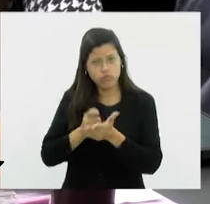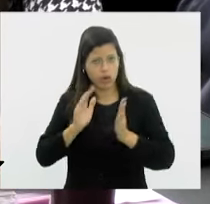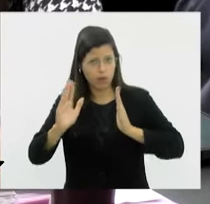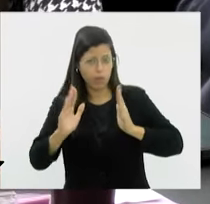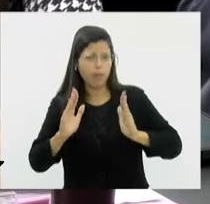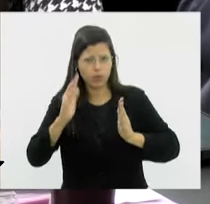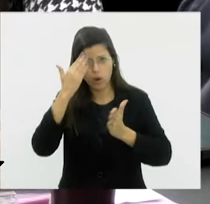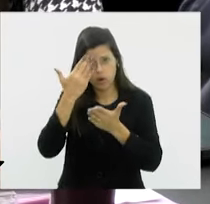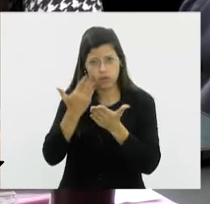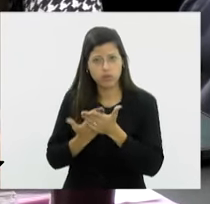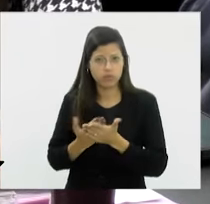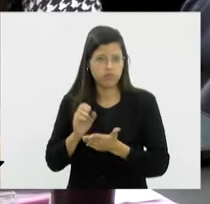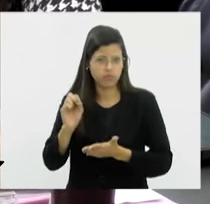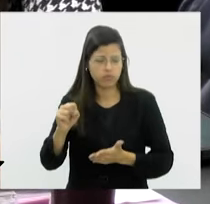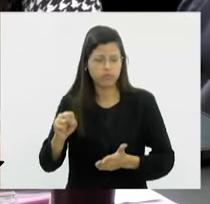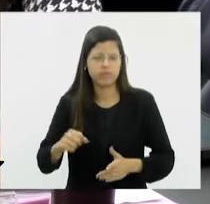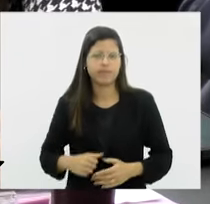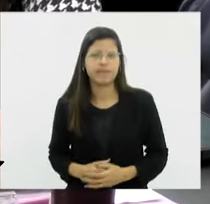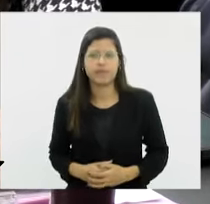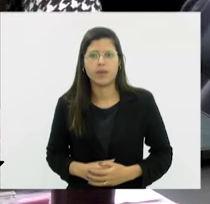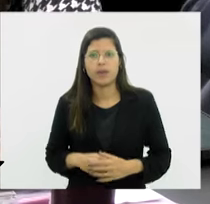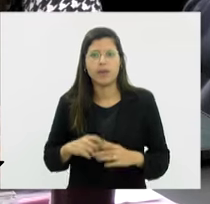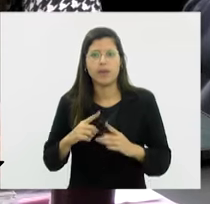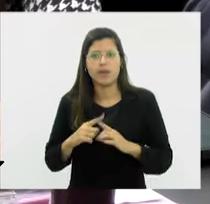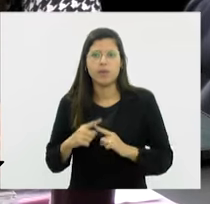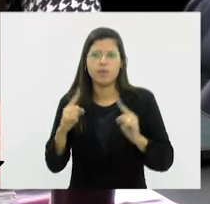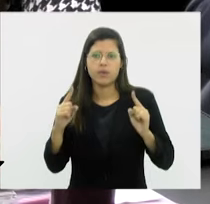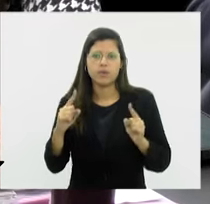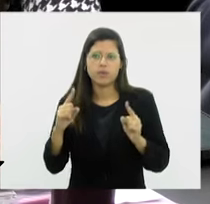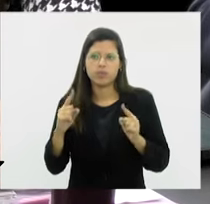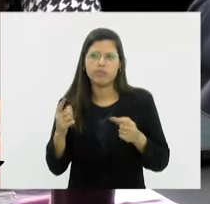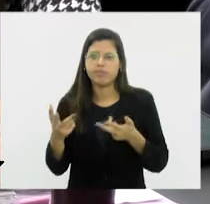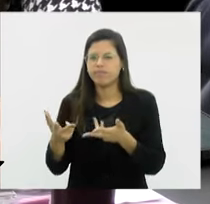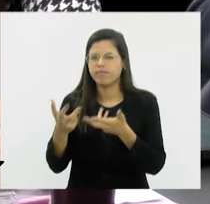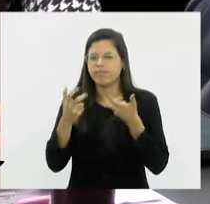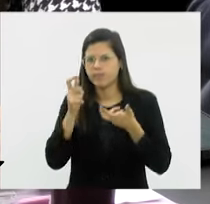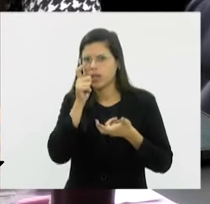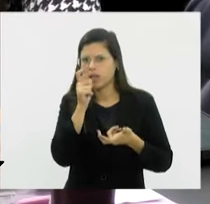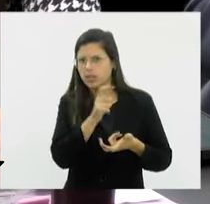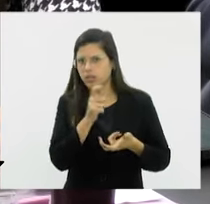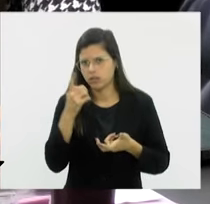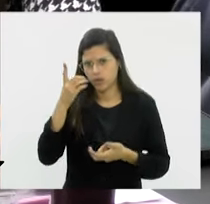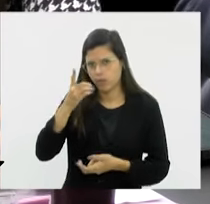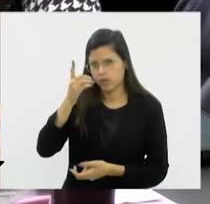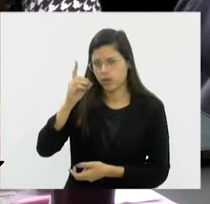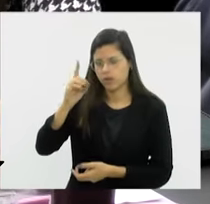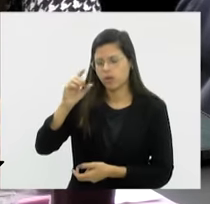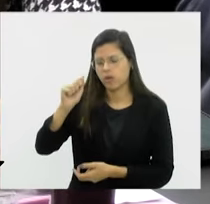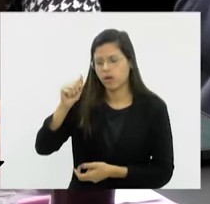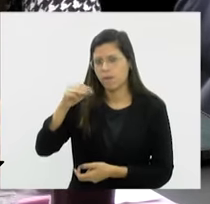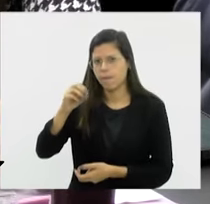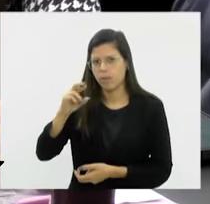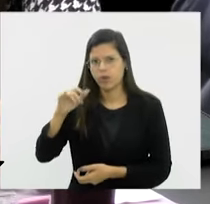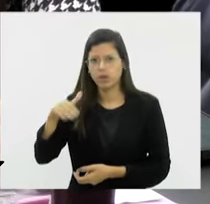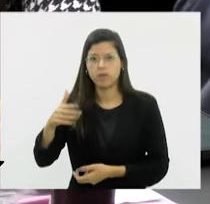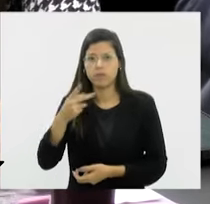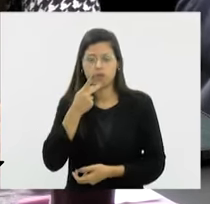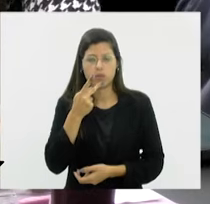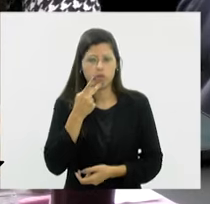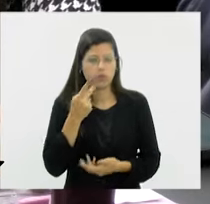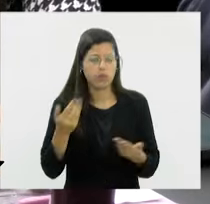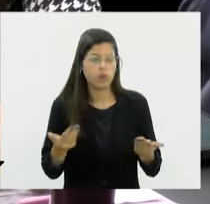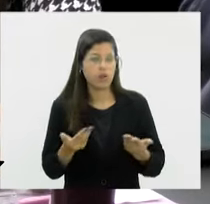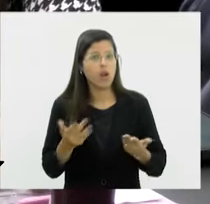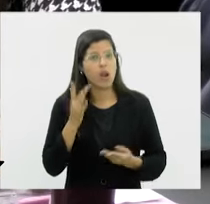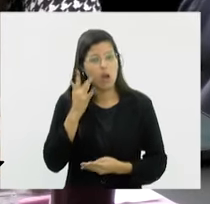eu acredito nisso. Mas, vejam só que interessante, o deputado Amorim falou isso agora. Eu também acho que hoje